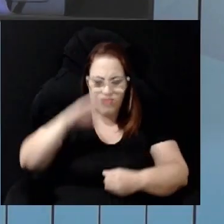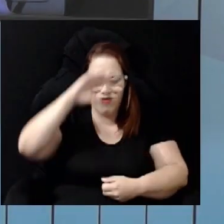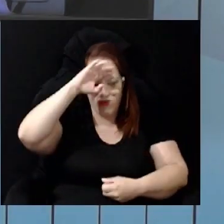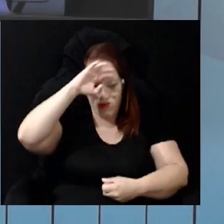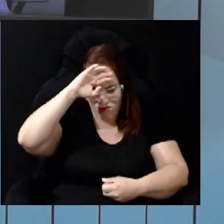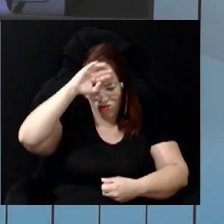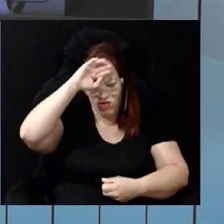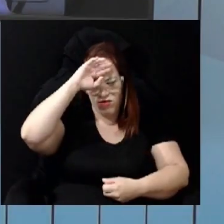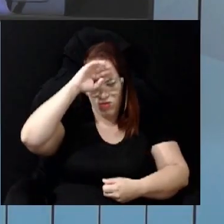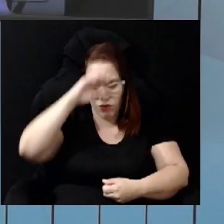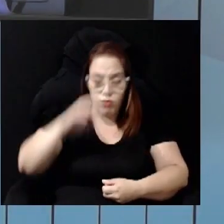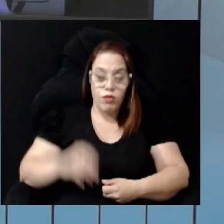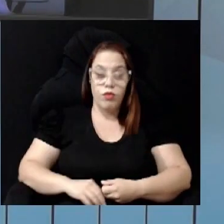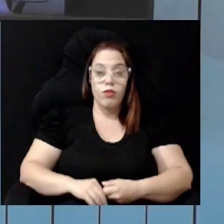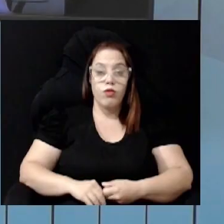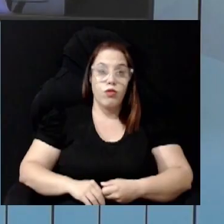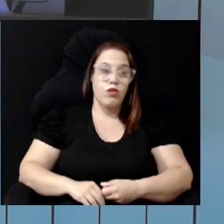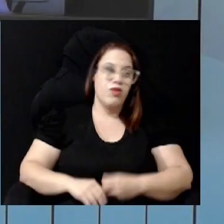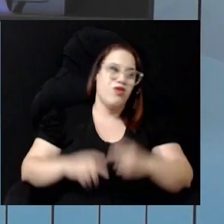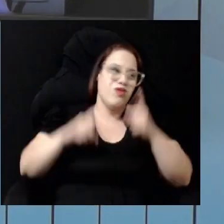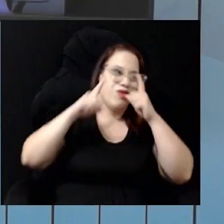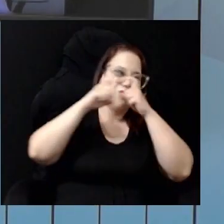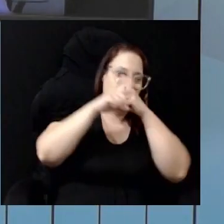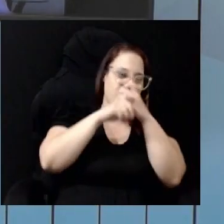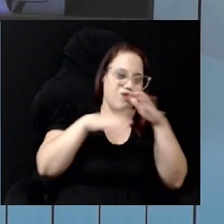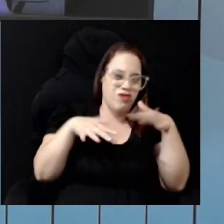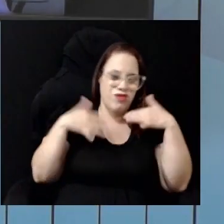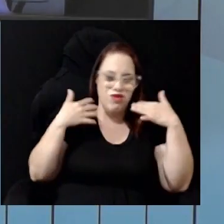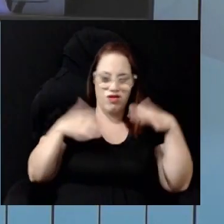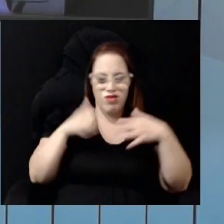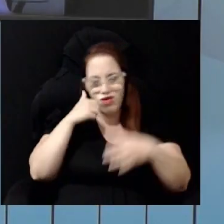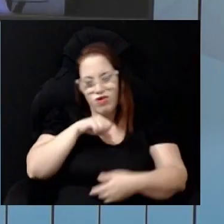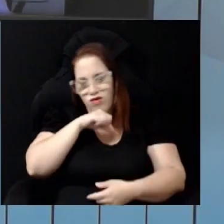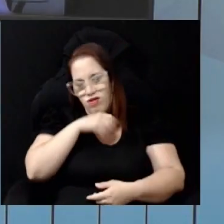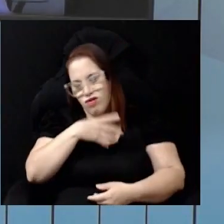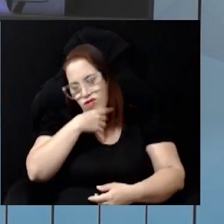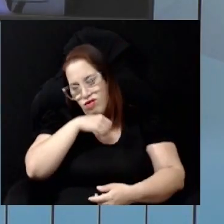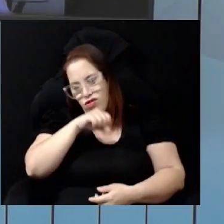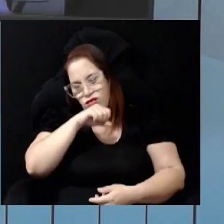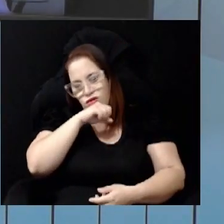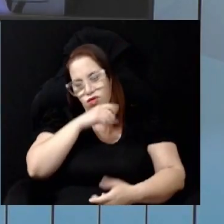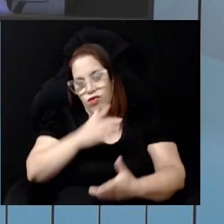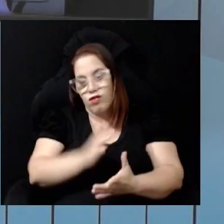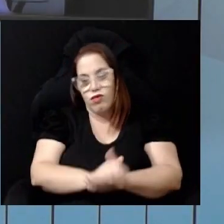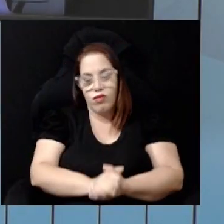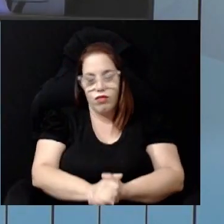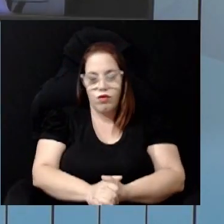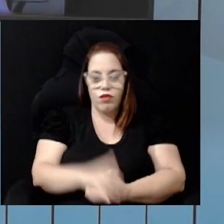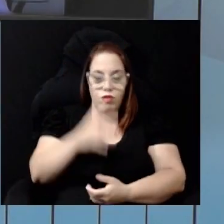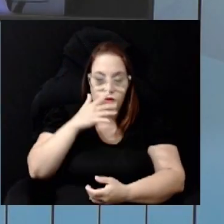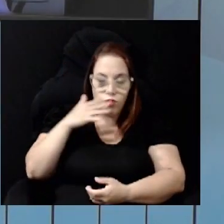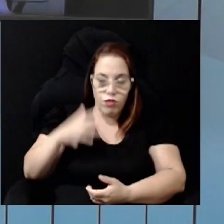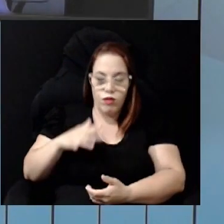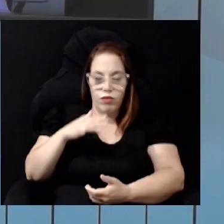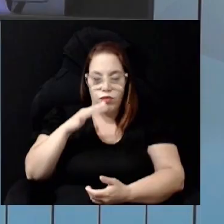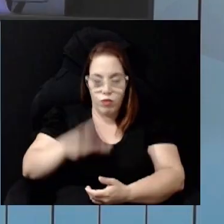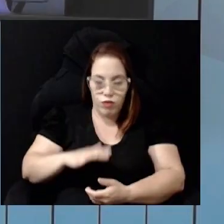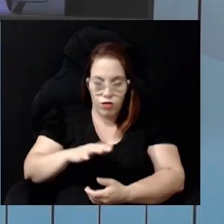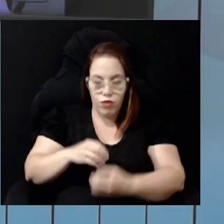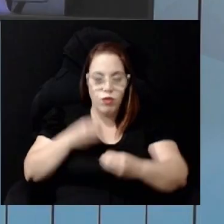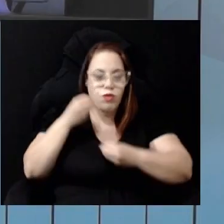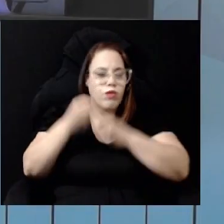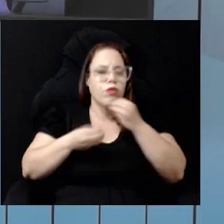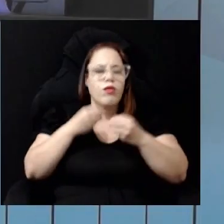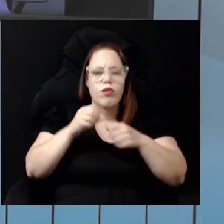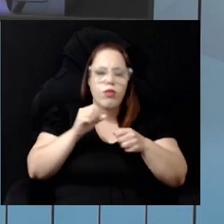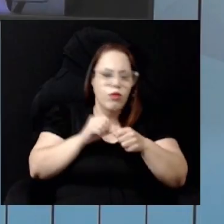febre. Então isso acho que é muito complicado, né? Até mesmo para os pais que têm crianças pequenas, né? E como que eles